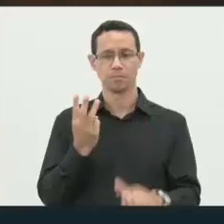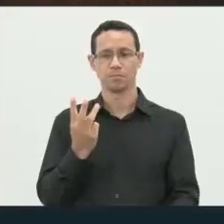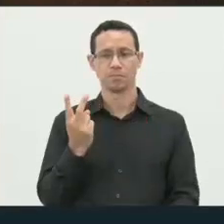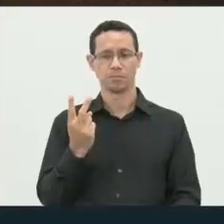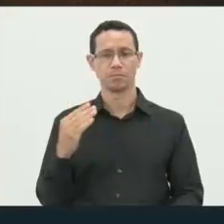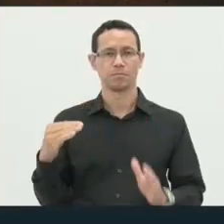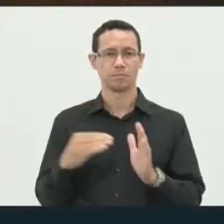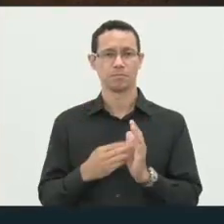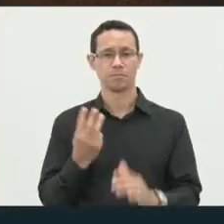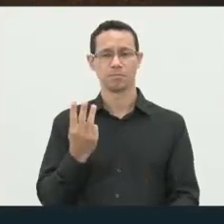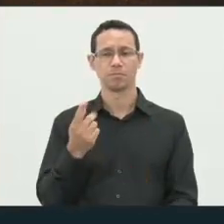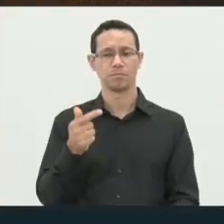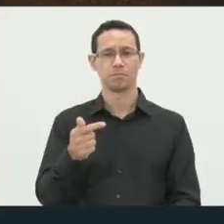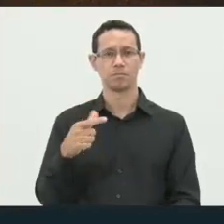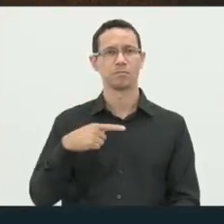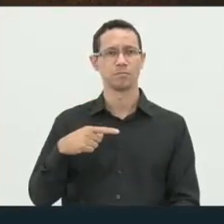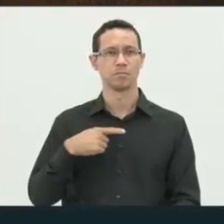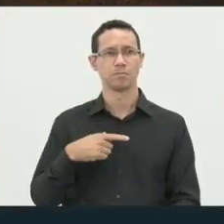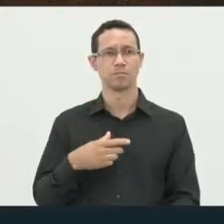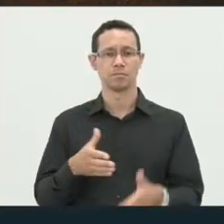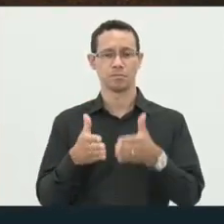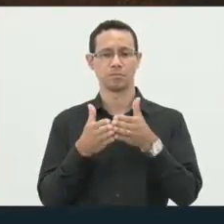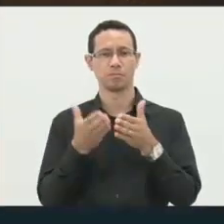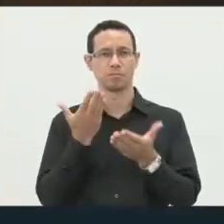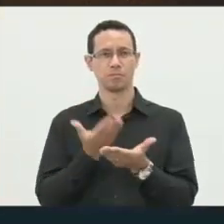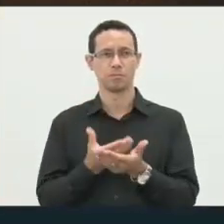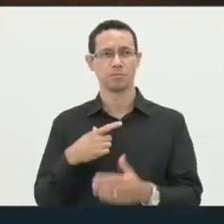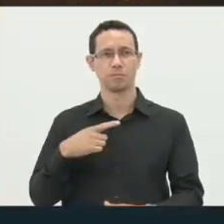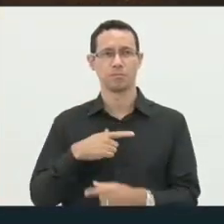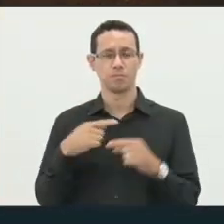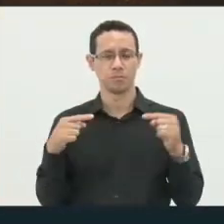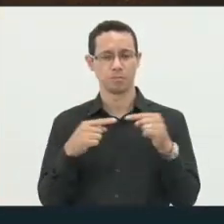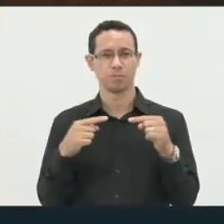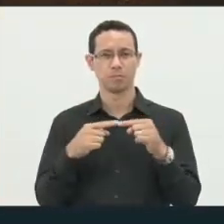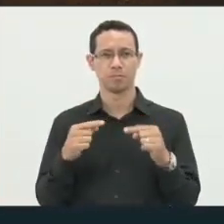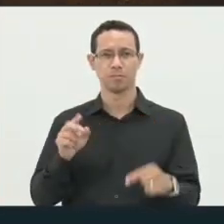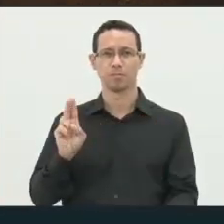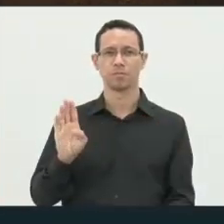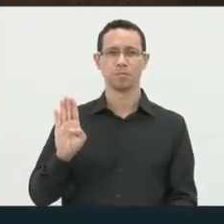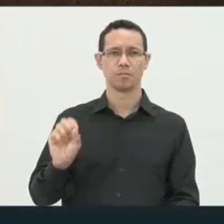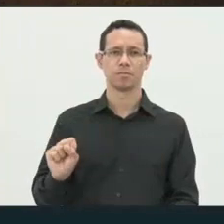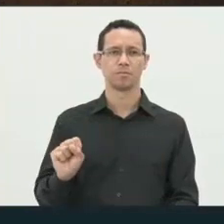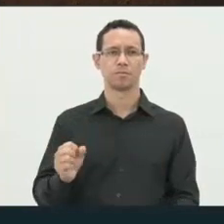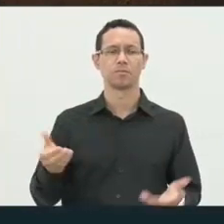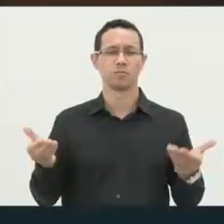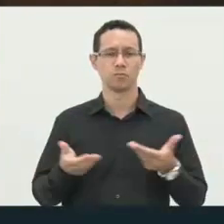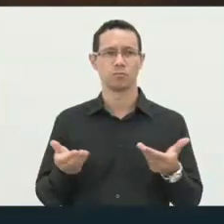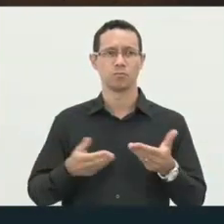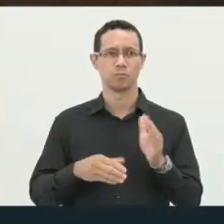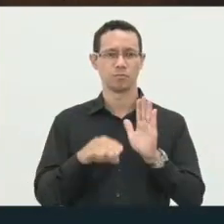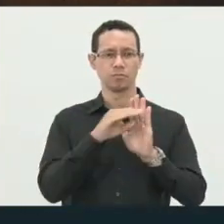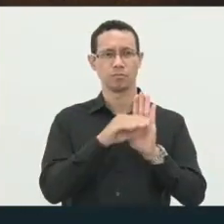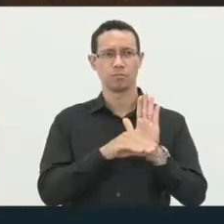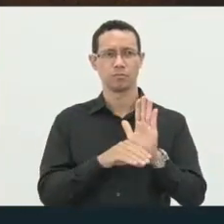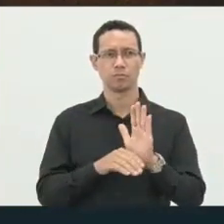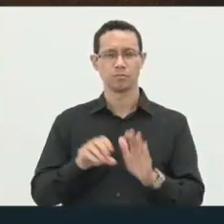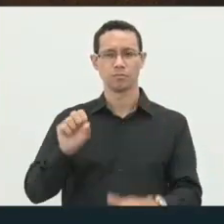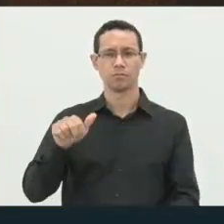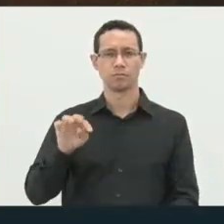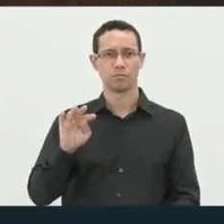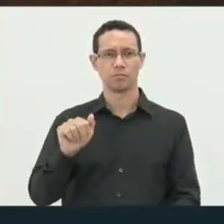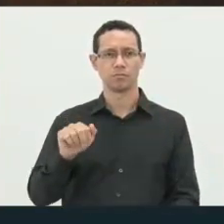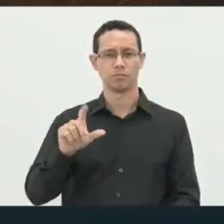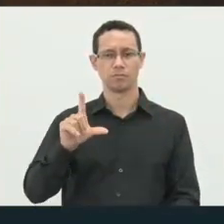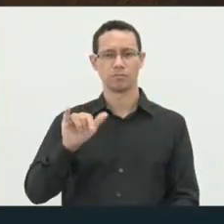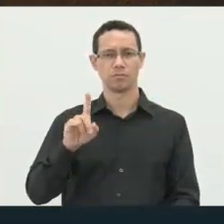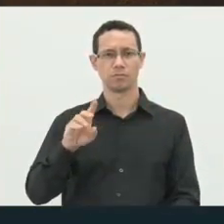eu tenho uma série de requerimentos aqui voltado algumas UBS que hoje está entrando na pauta da UBS Santa Lídia Taboão